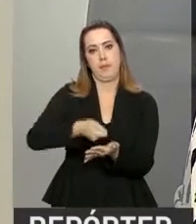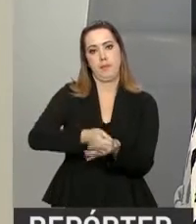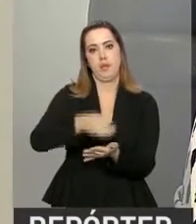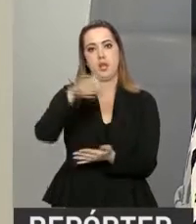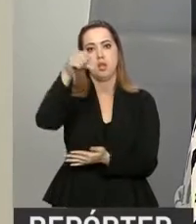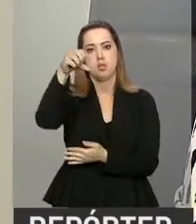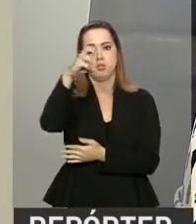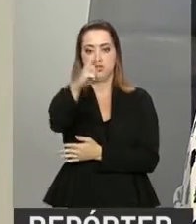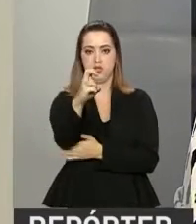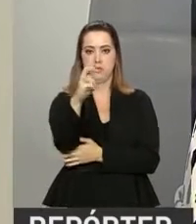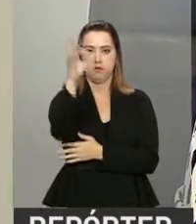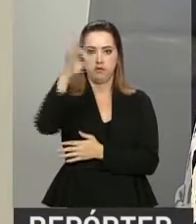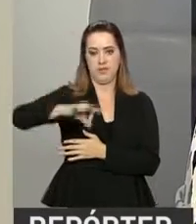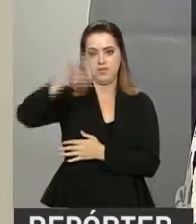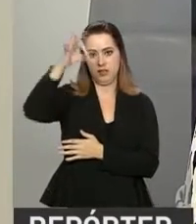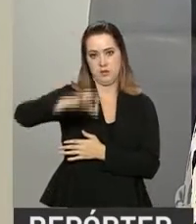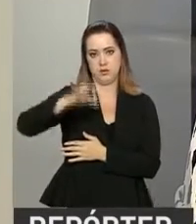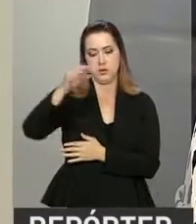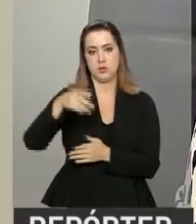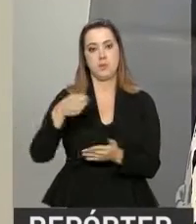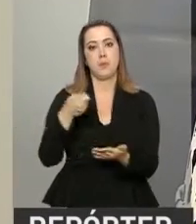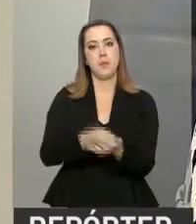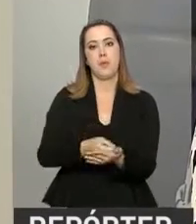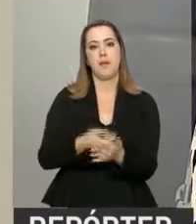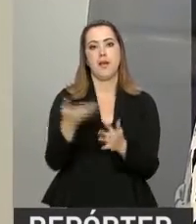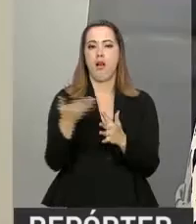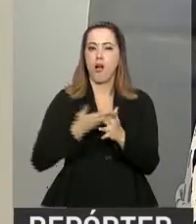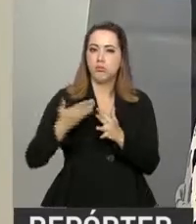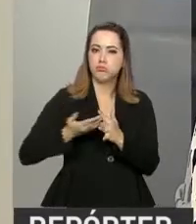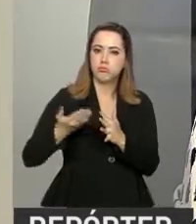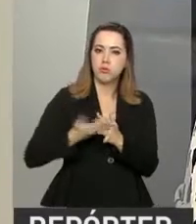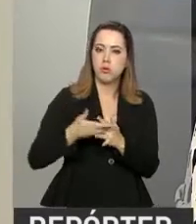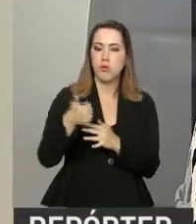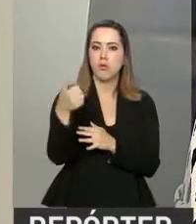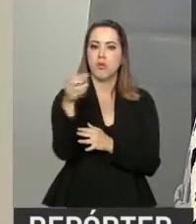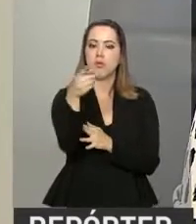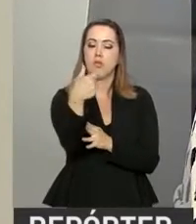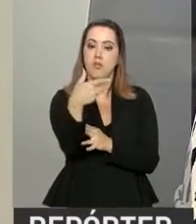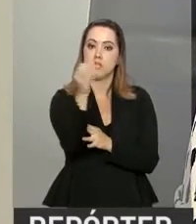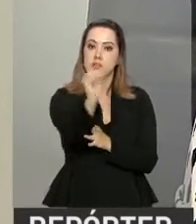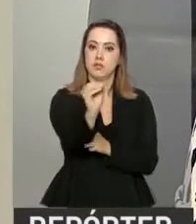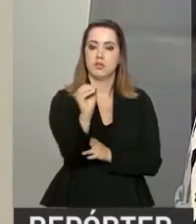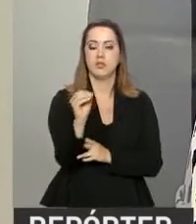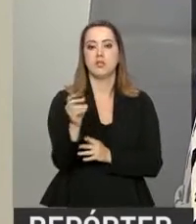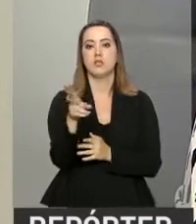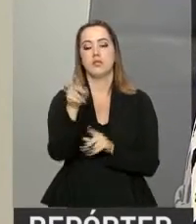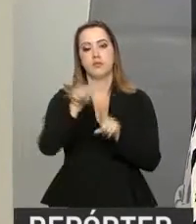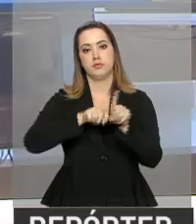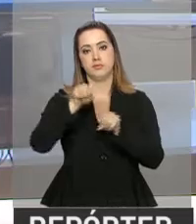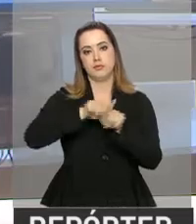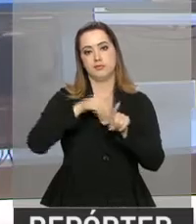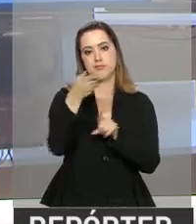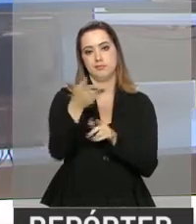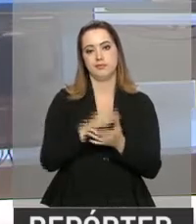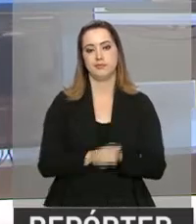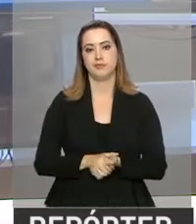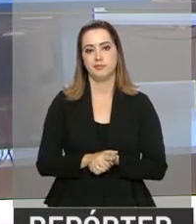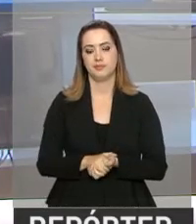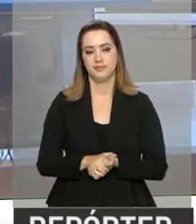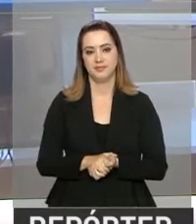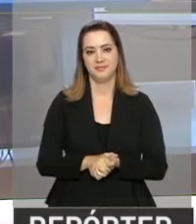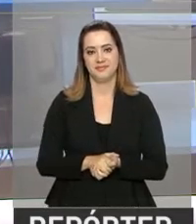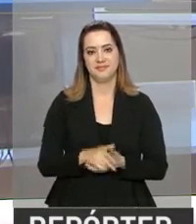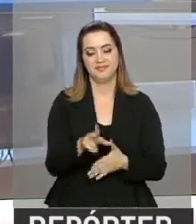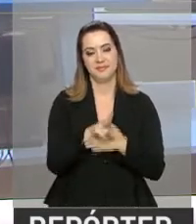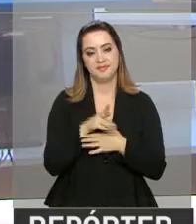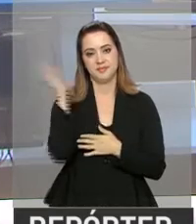e as pessoas pagam um parcelamento durante 120 meses e passam a ser dona do imóvel.